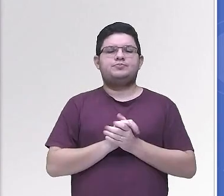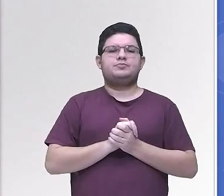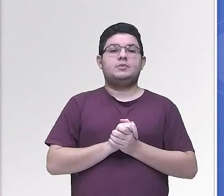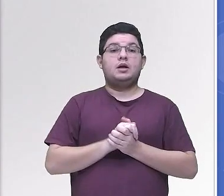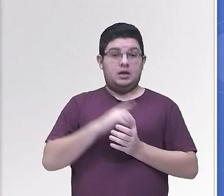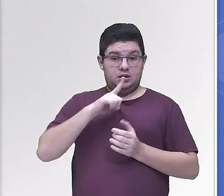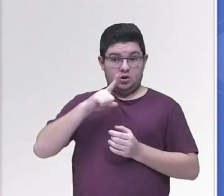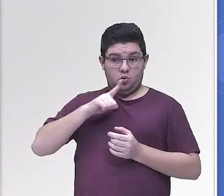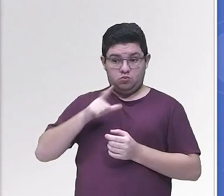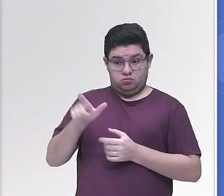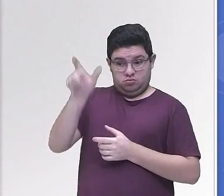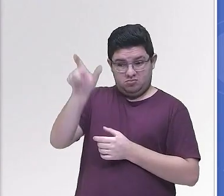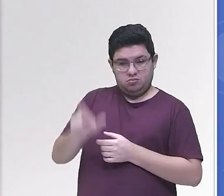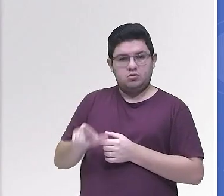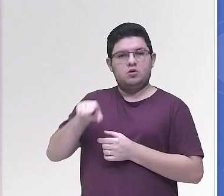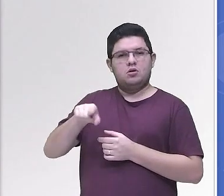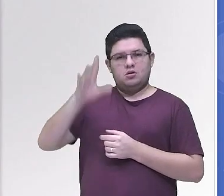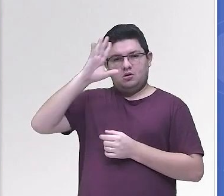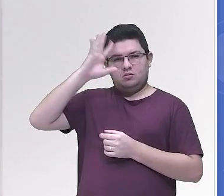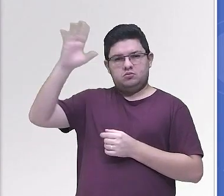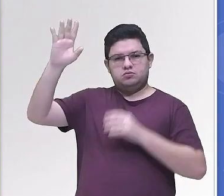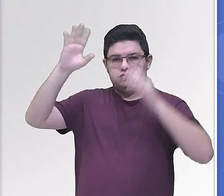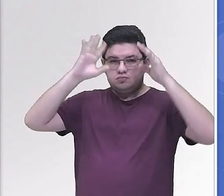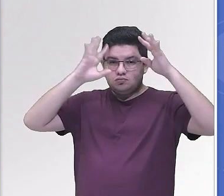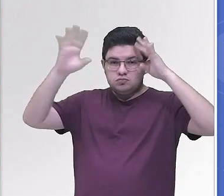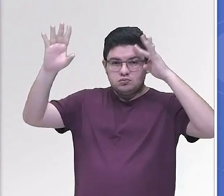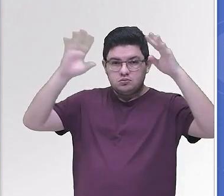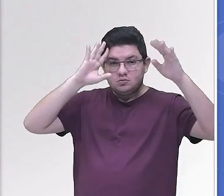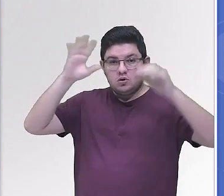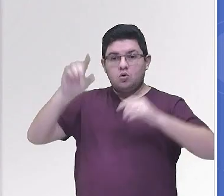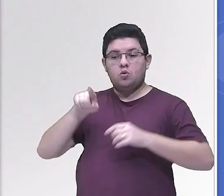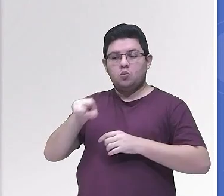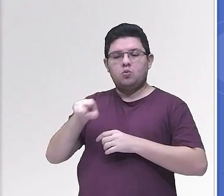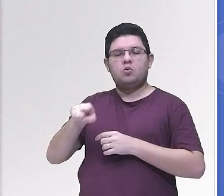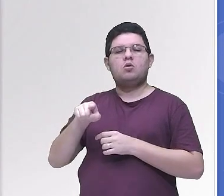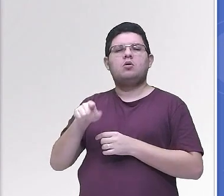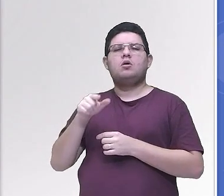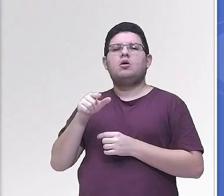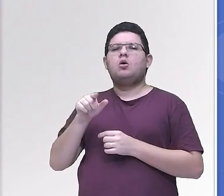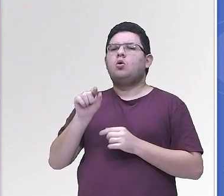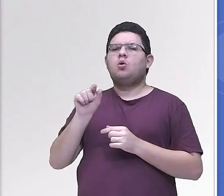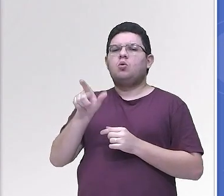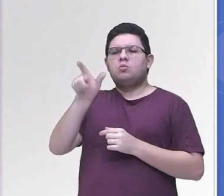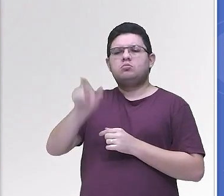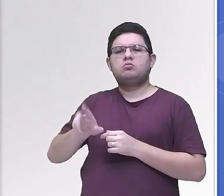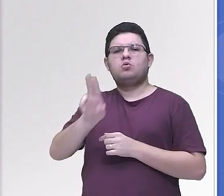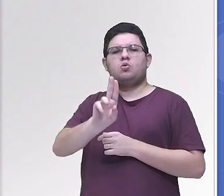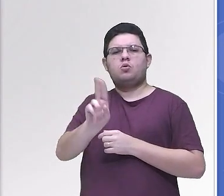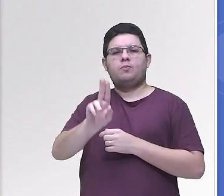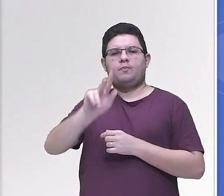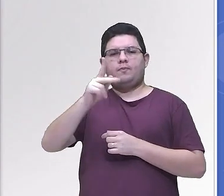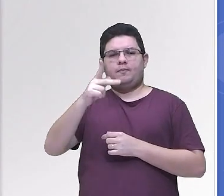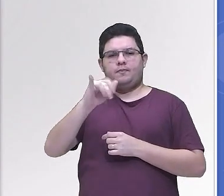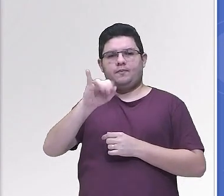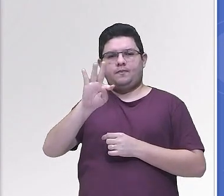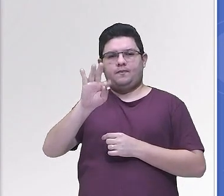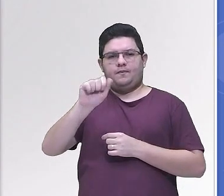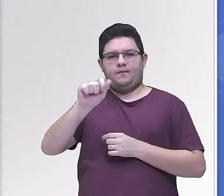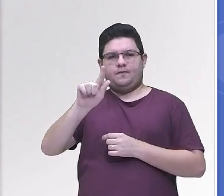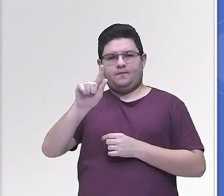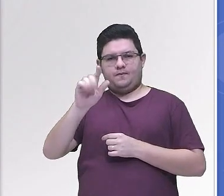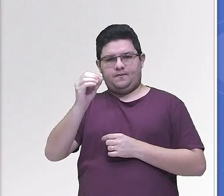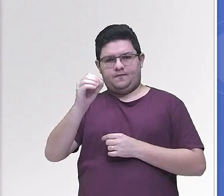filosofia para nós é um filósofo que vocês conhecem muito bem, chamado Pitágoras, tá? O primeiro filósofo é Tales de Mileto, mas